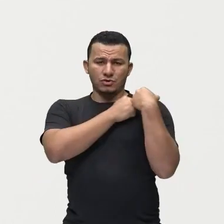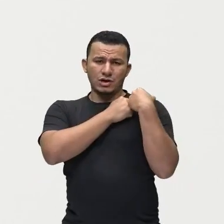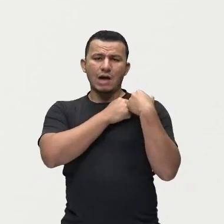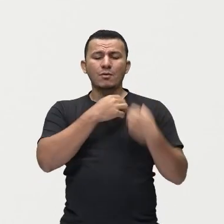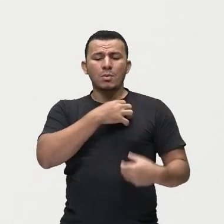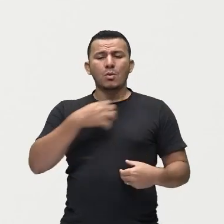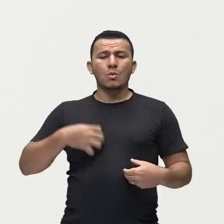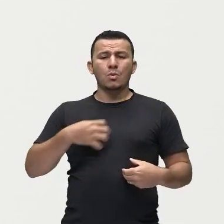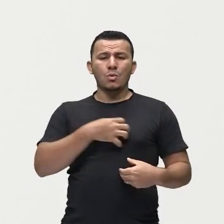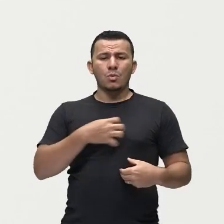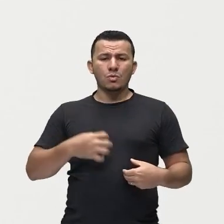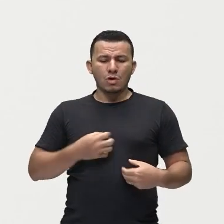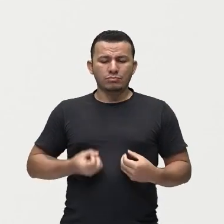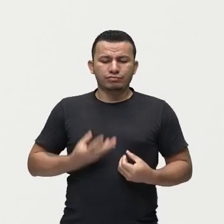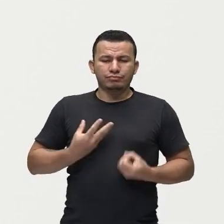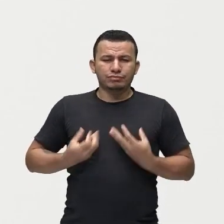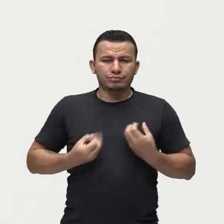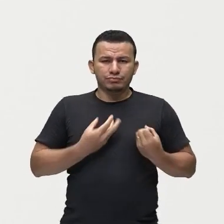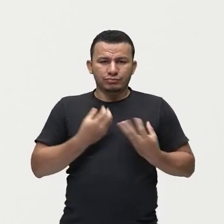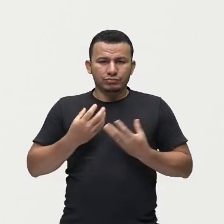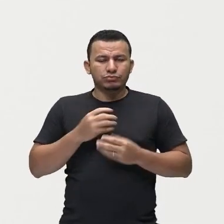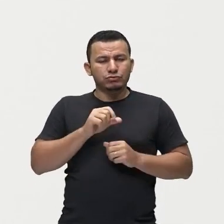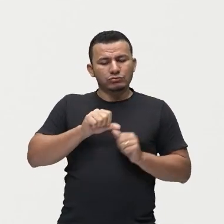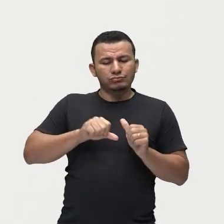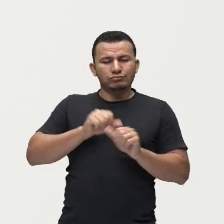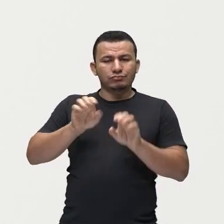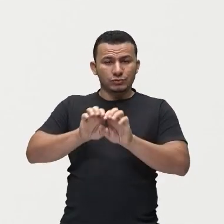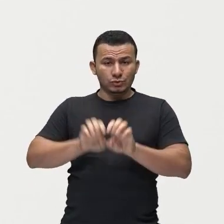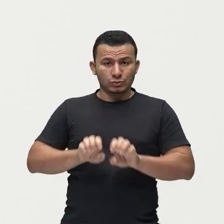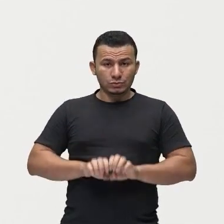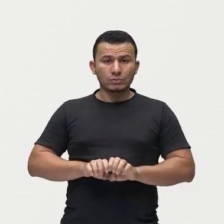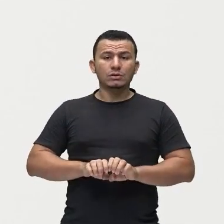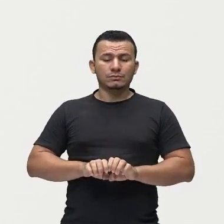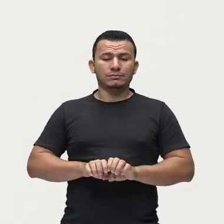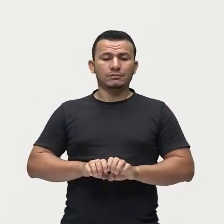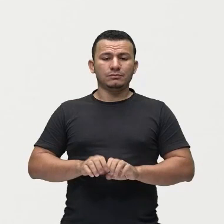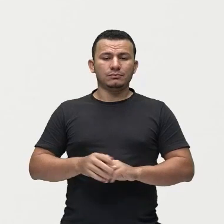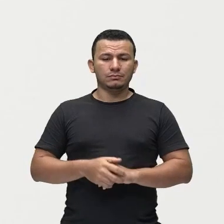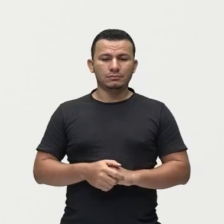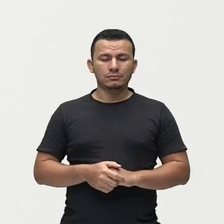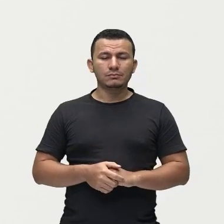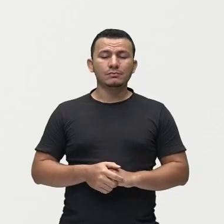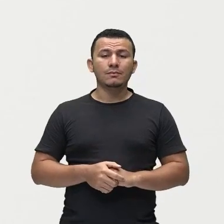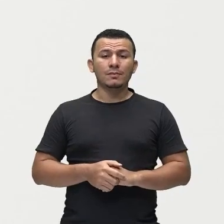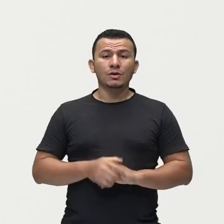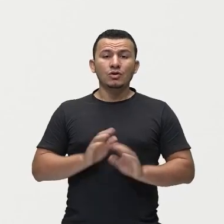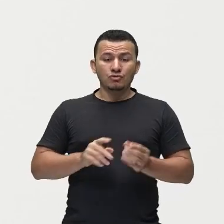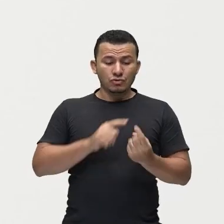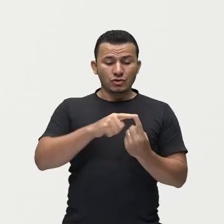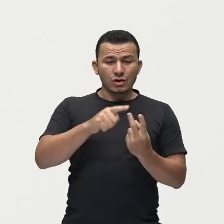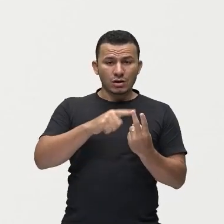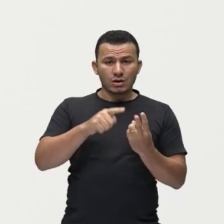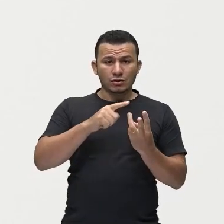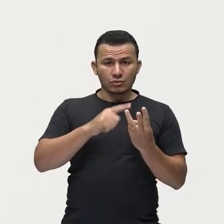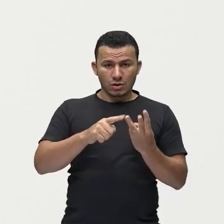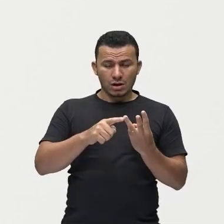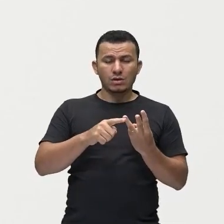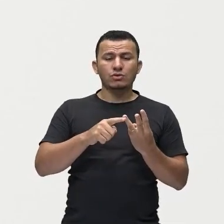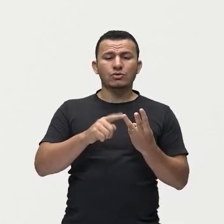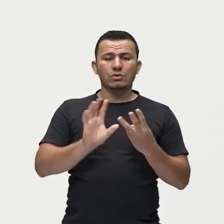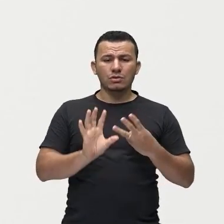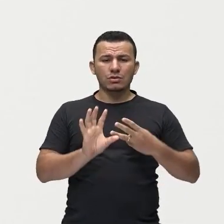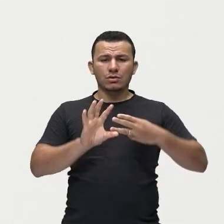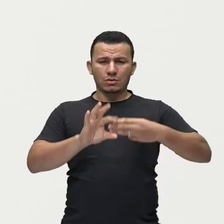final dessa fase, a gente vai chamar aí esse processo como gástrula,